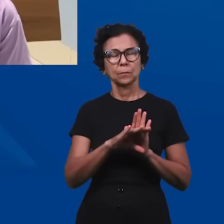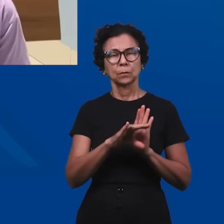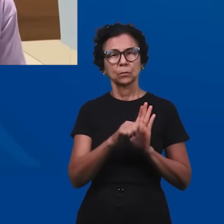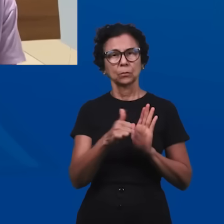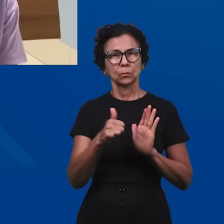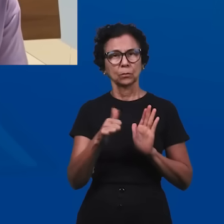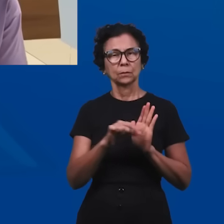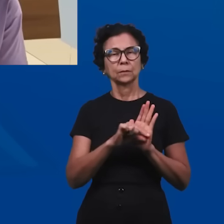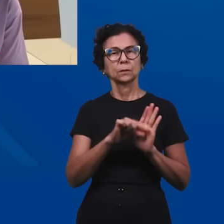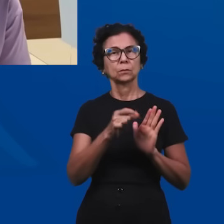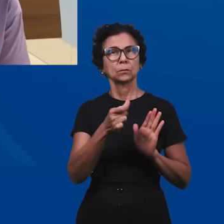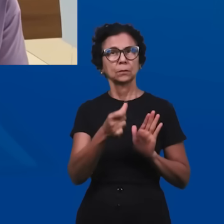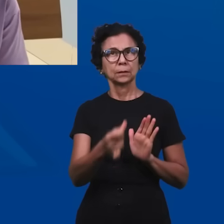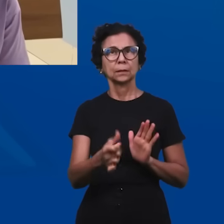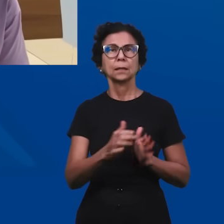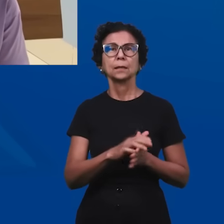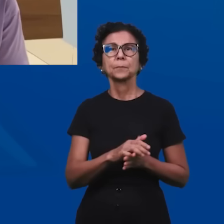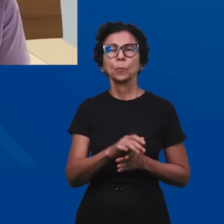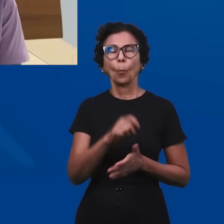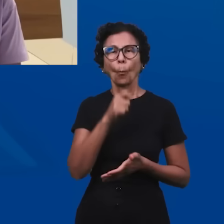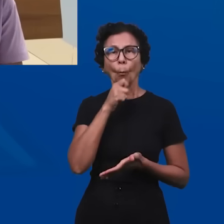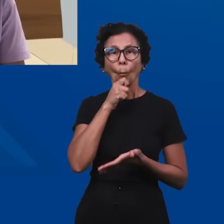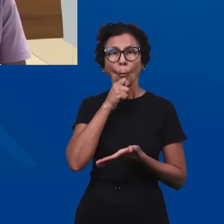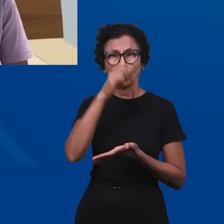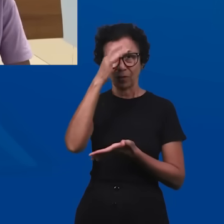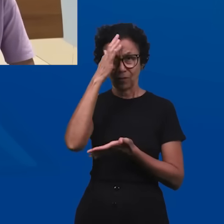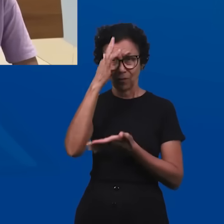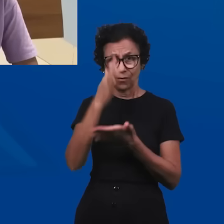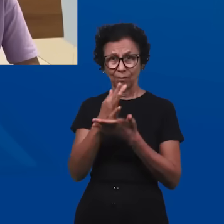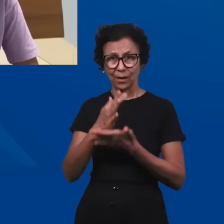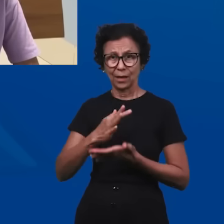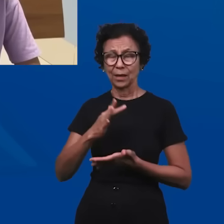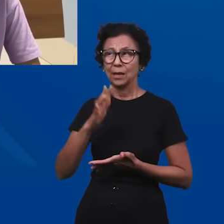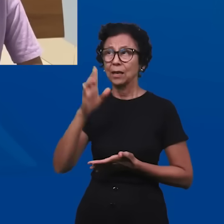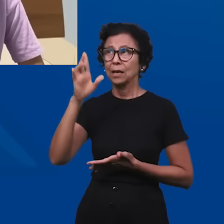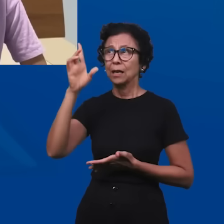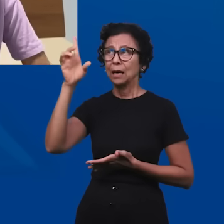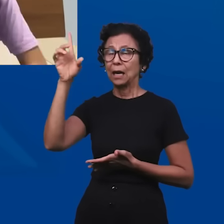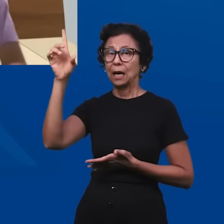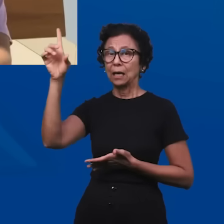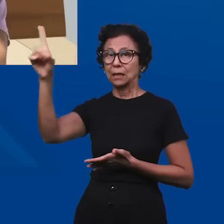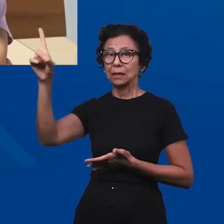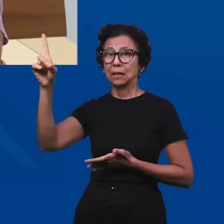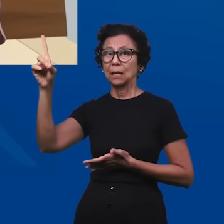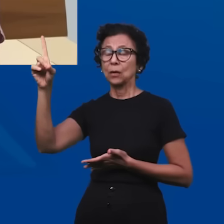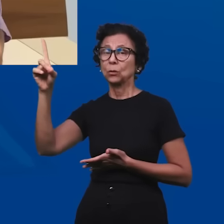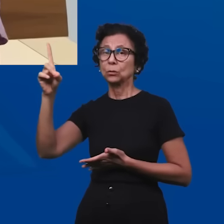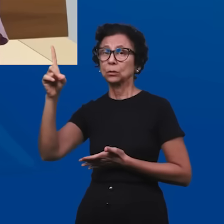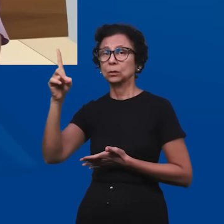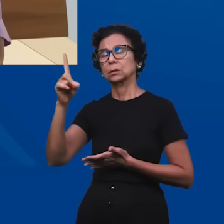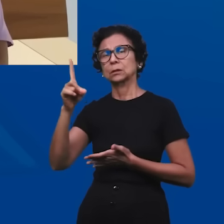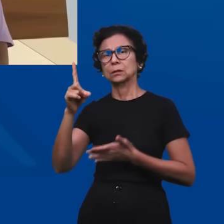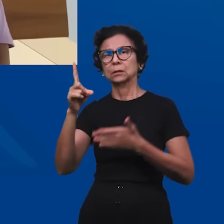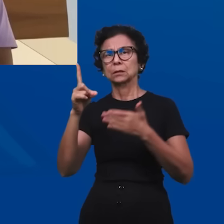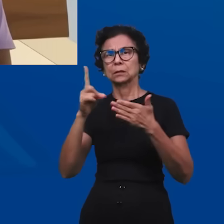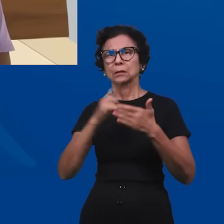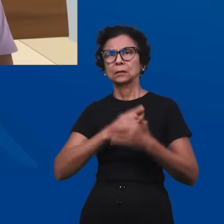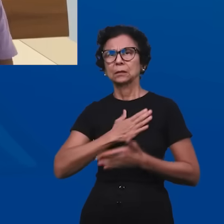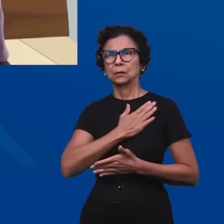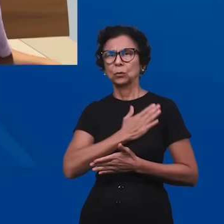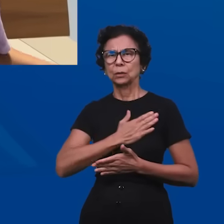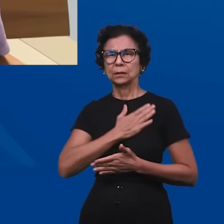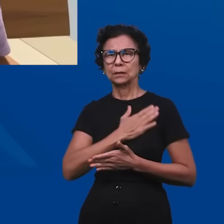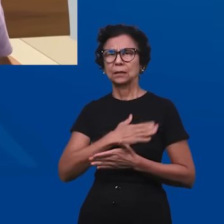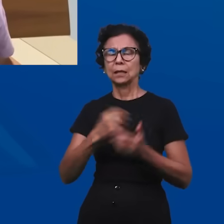11, 6. Ora, sem fé é impossível agradar-lhe, porque é necessário que aquele que está para cima de